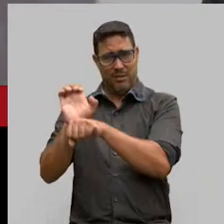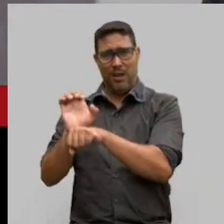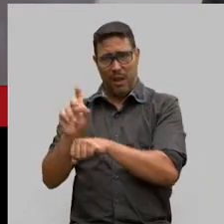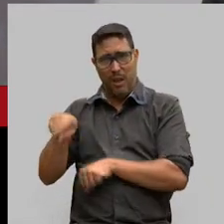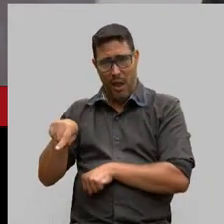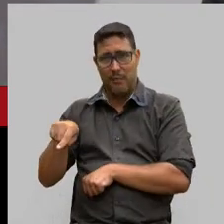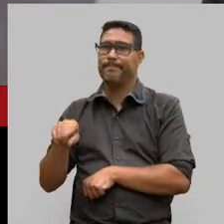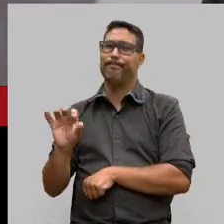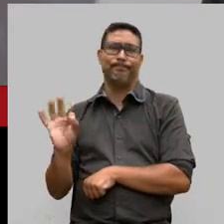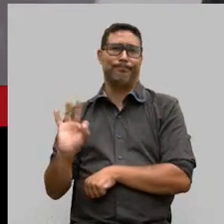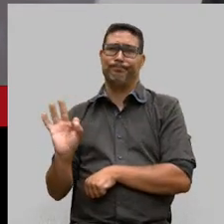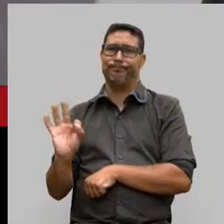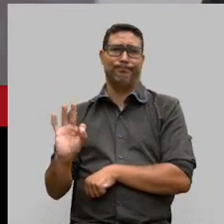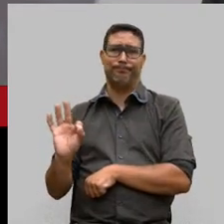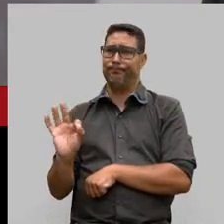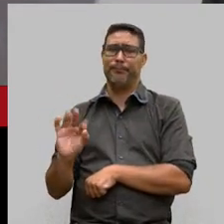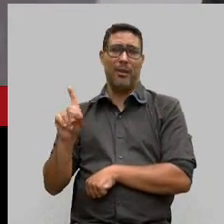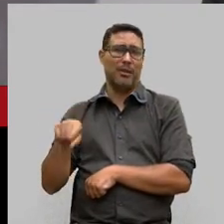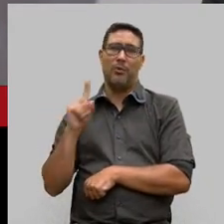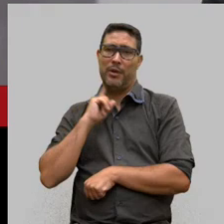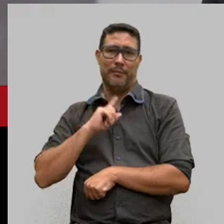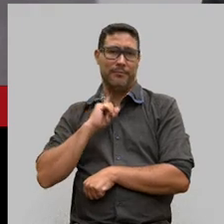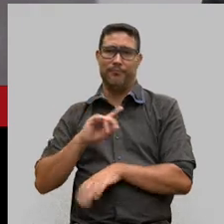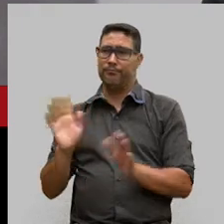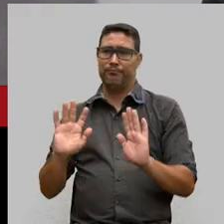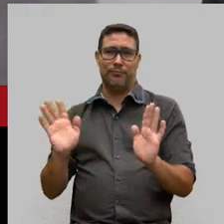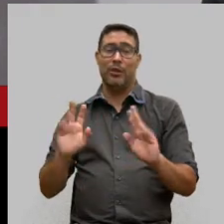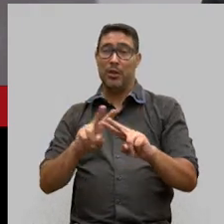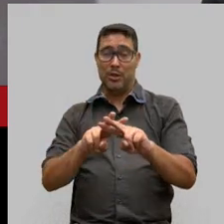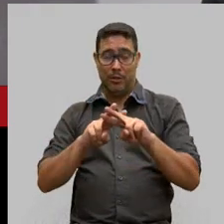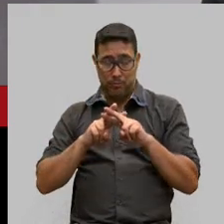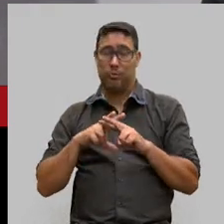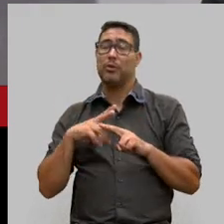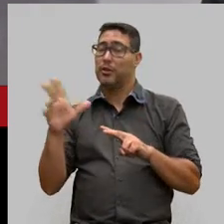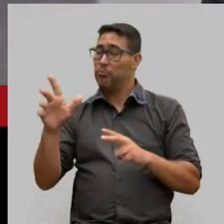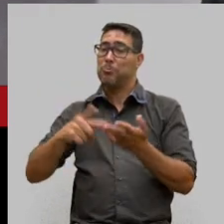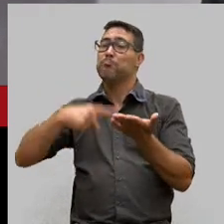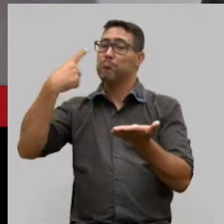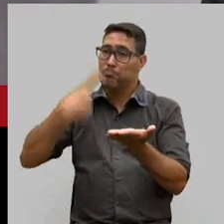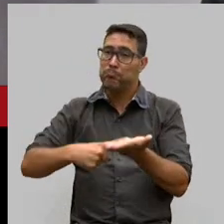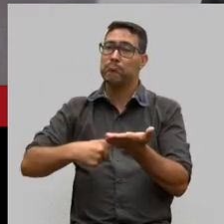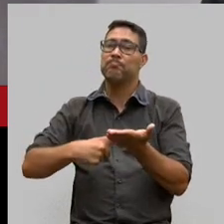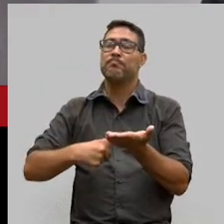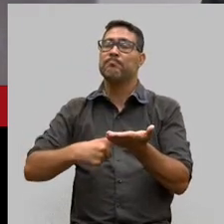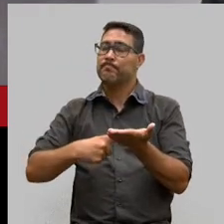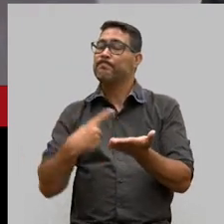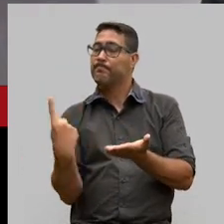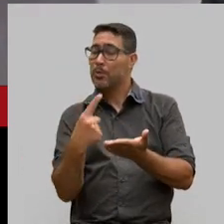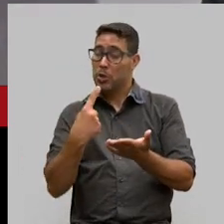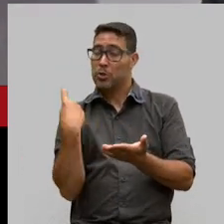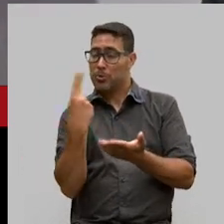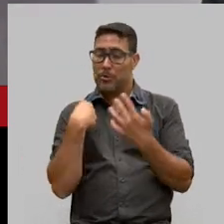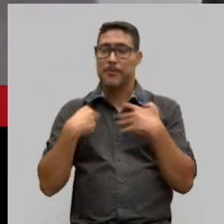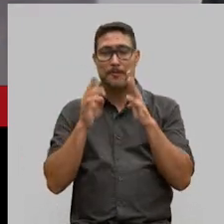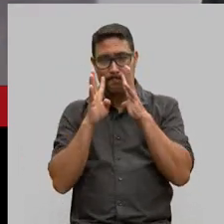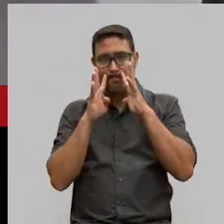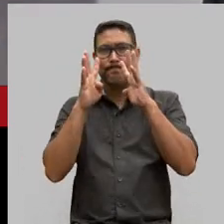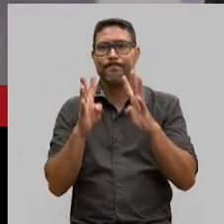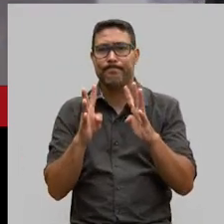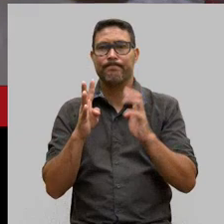Então faço aqui também a renovação do meu compromisso e dizer para vocês que nós estamos a e não